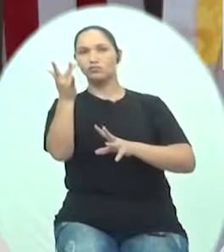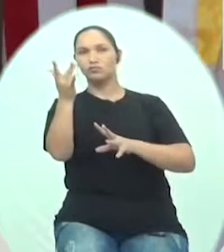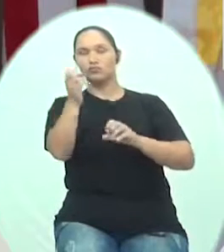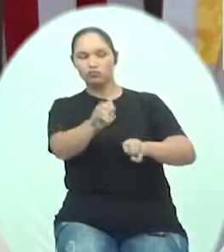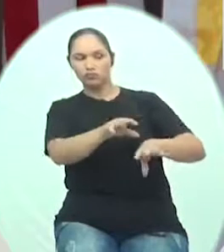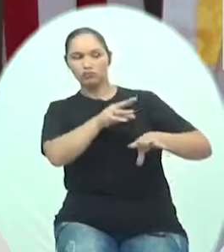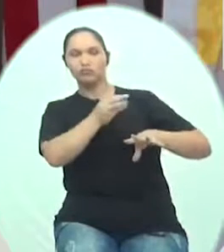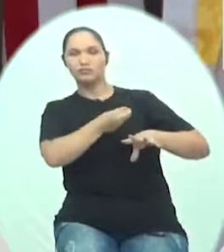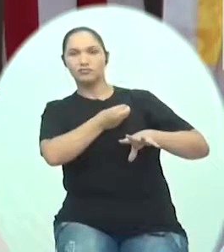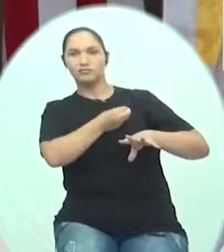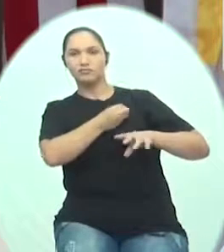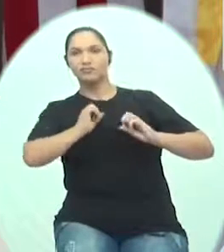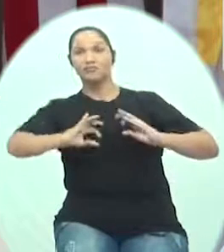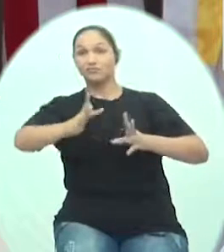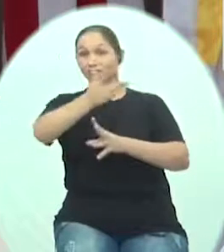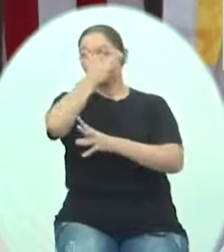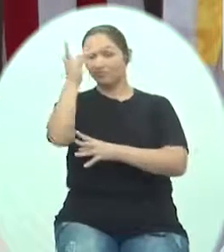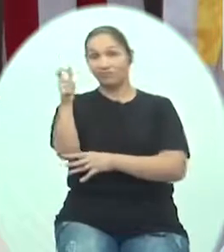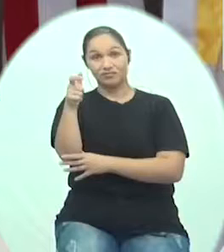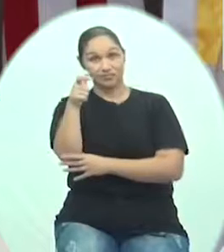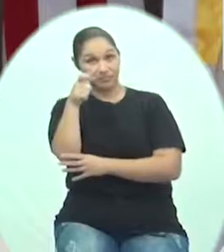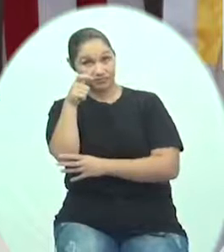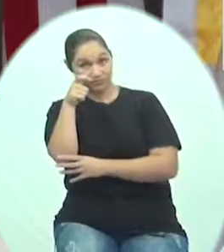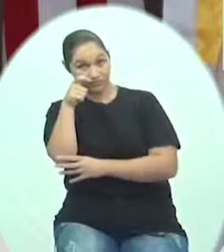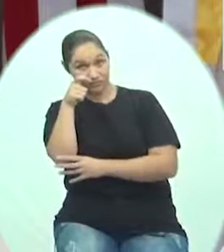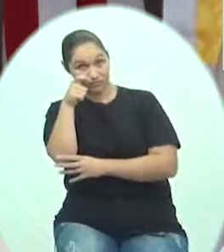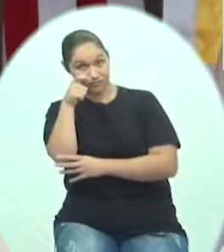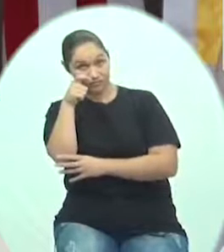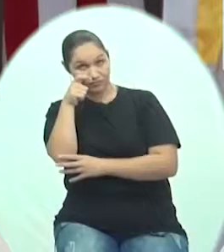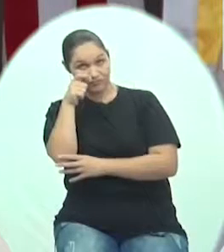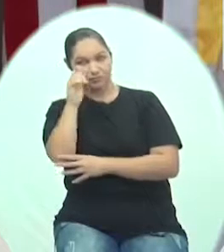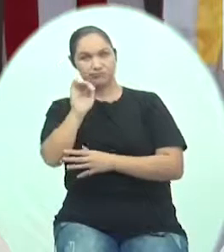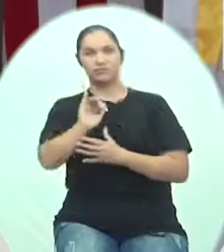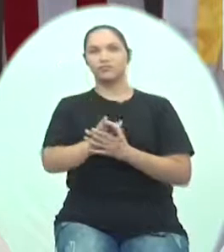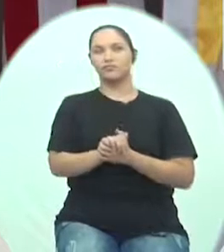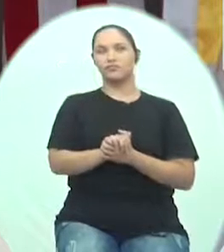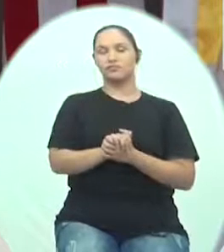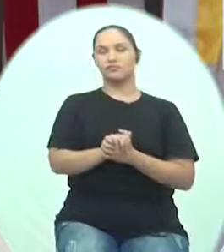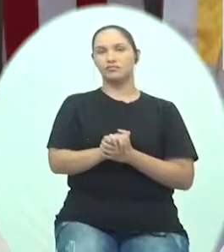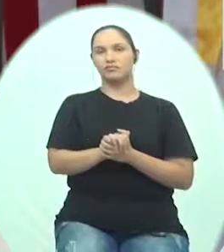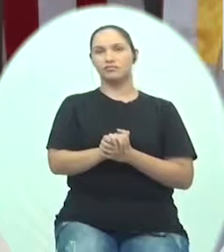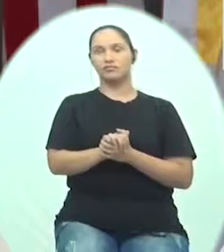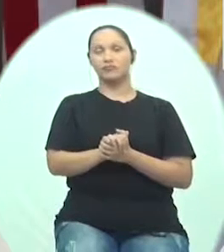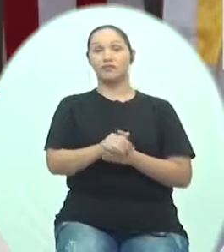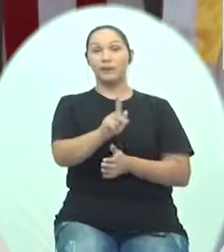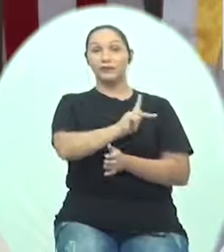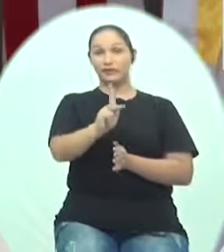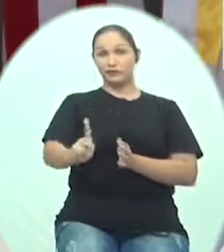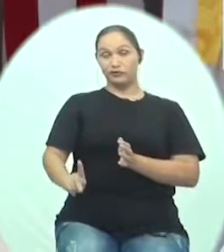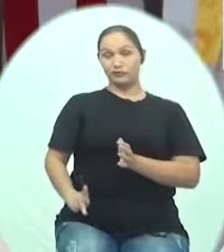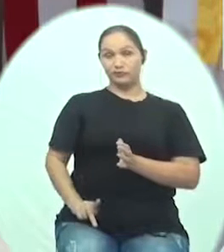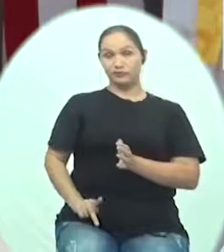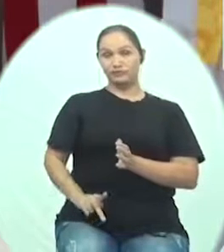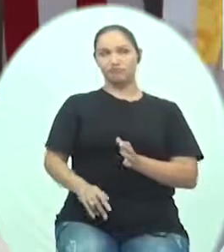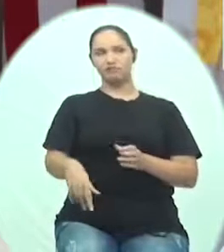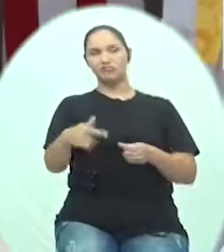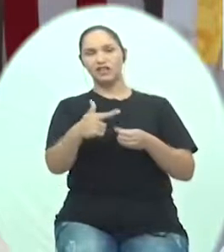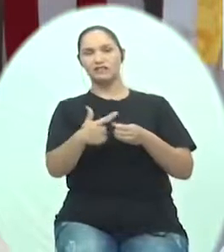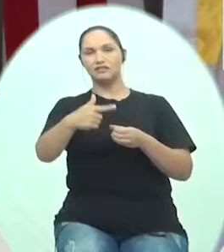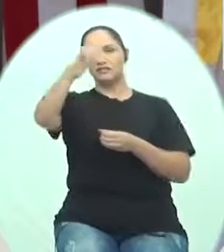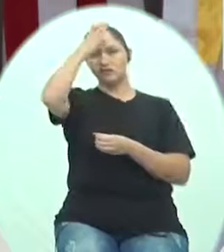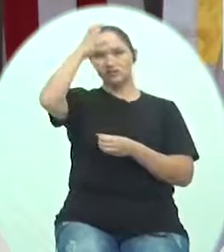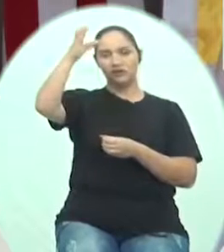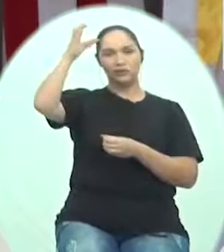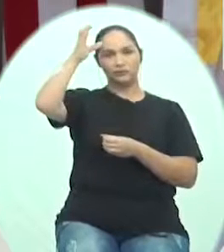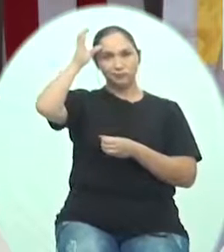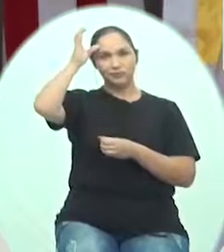e a todos que nos assistem também pela TV cidadã eu acho que senhor presidente Cris cilma